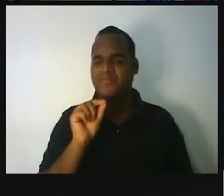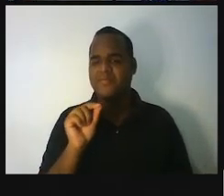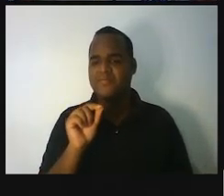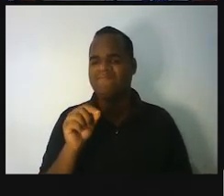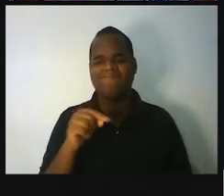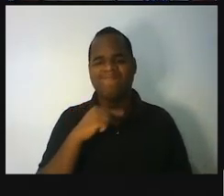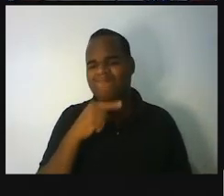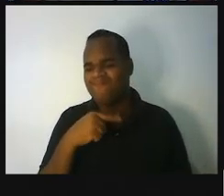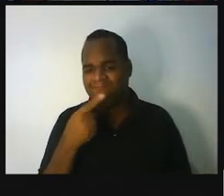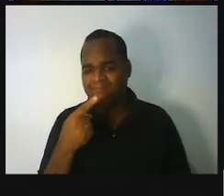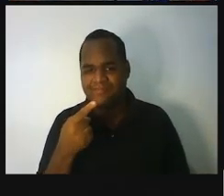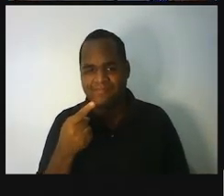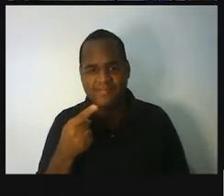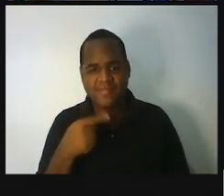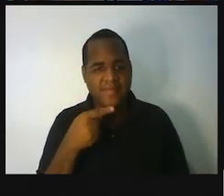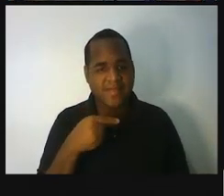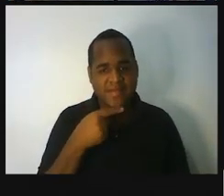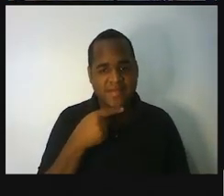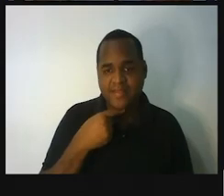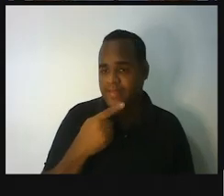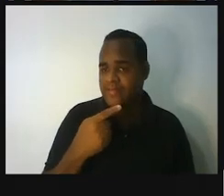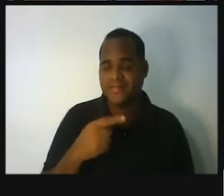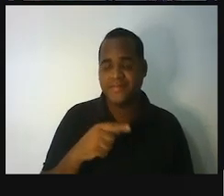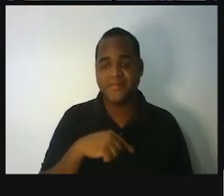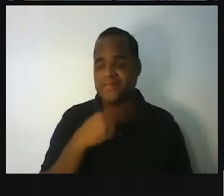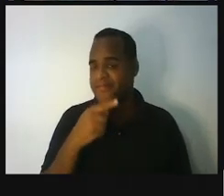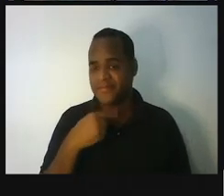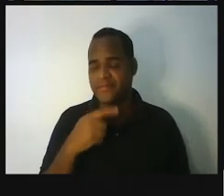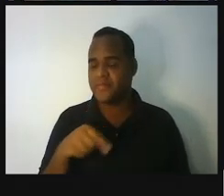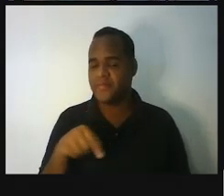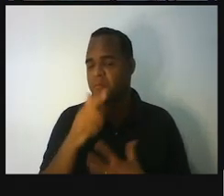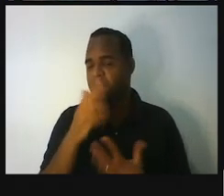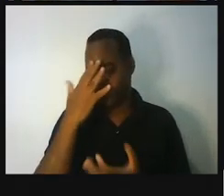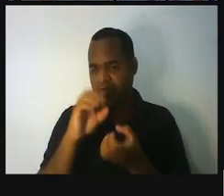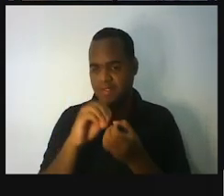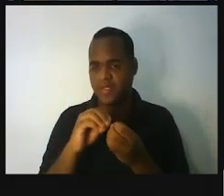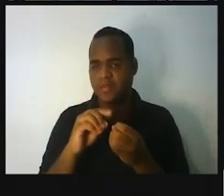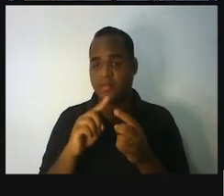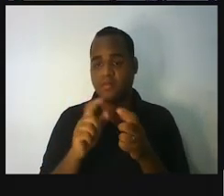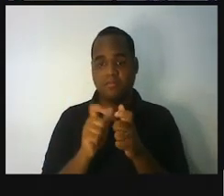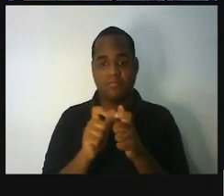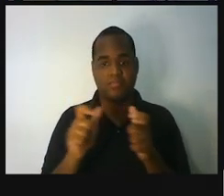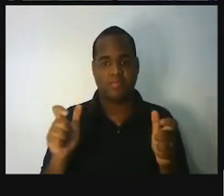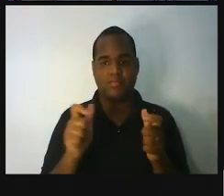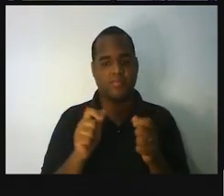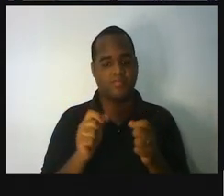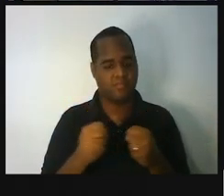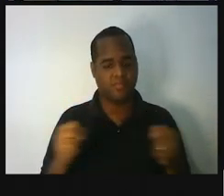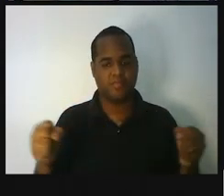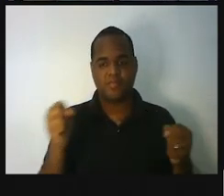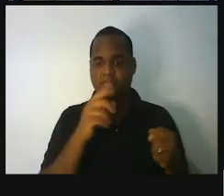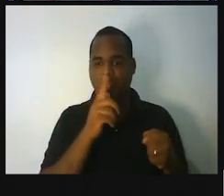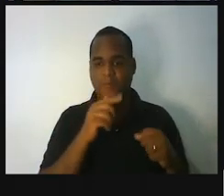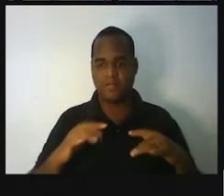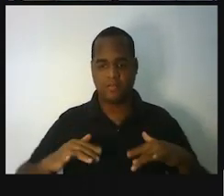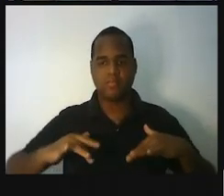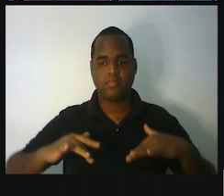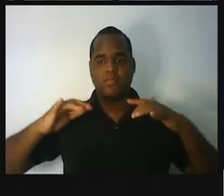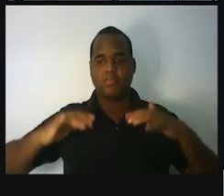Não dá. Já adianto que não dá para a gente saber qual é o maior reservatório aí. Qual é o que tem o maior